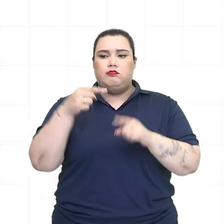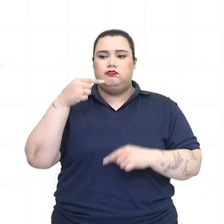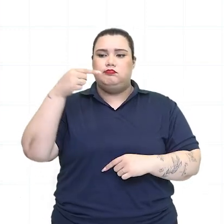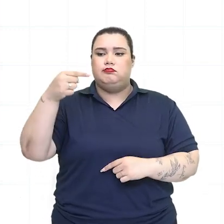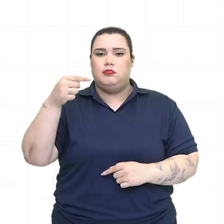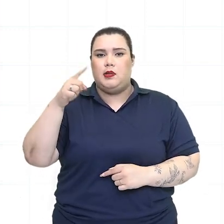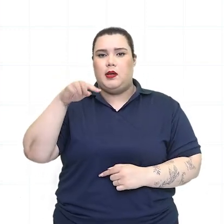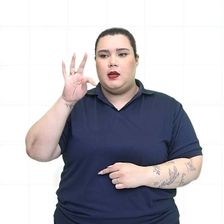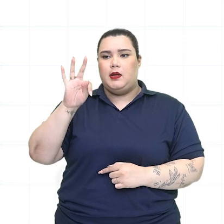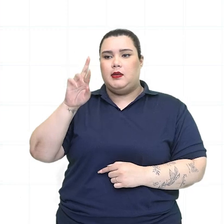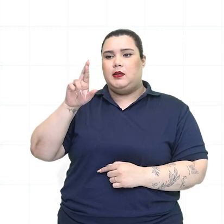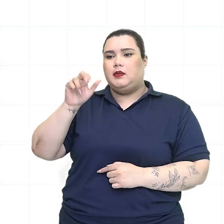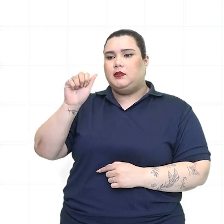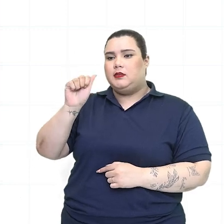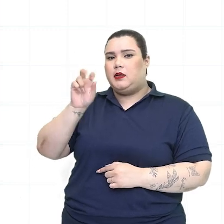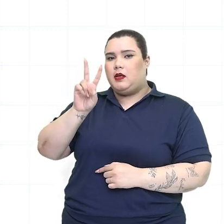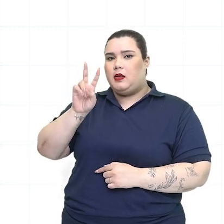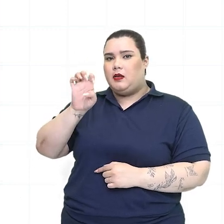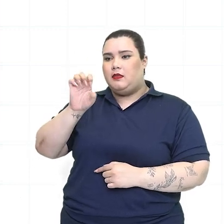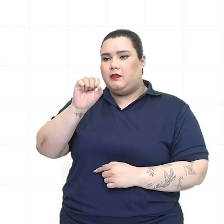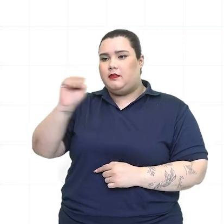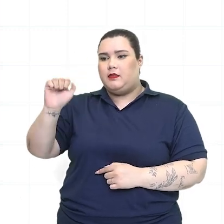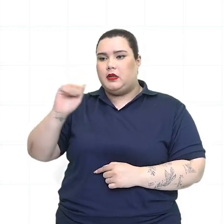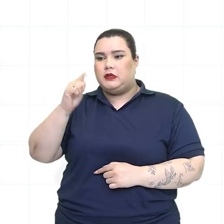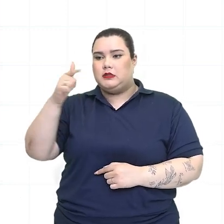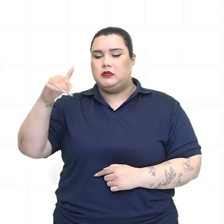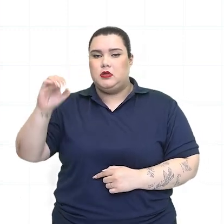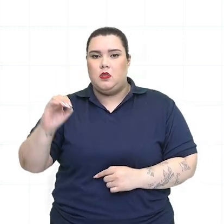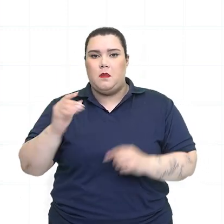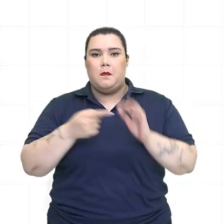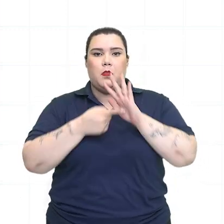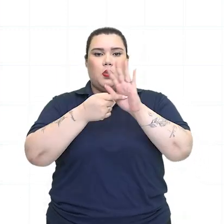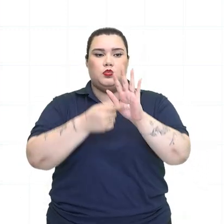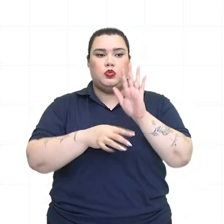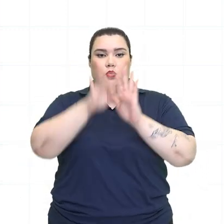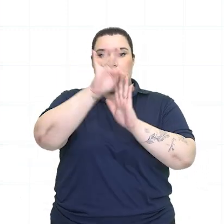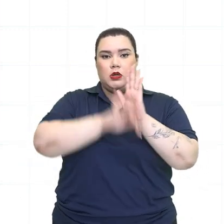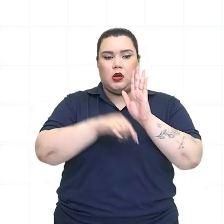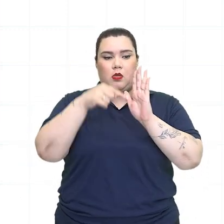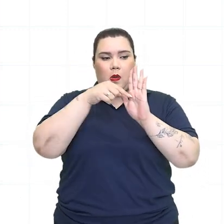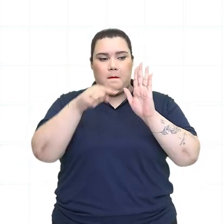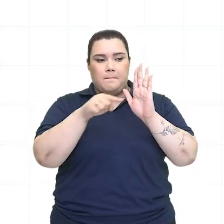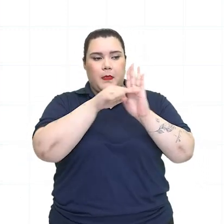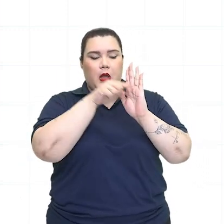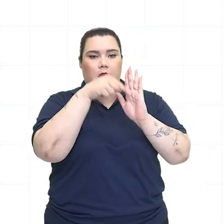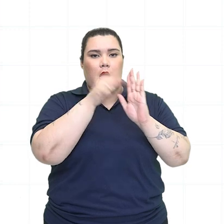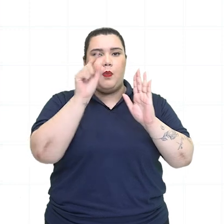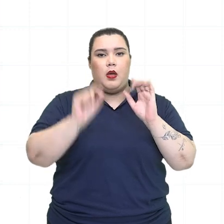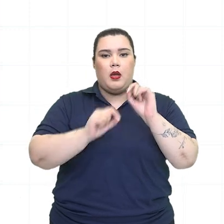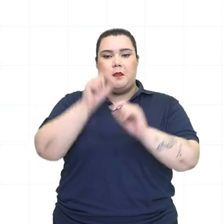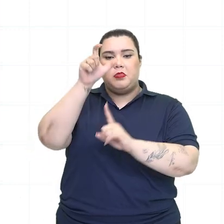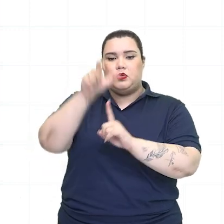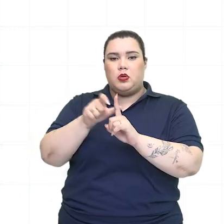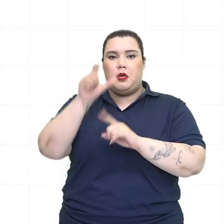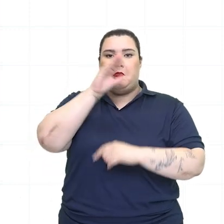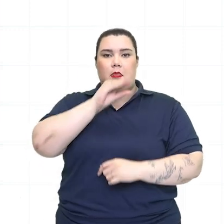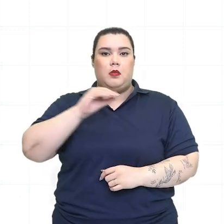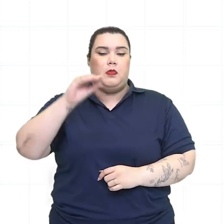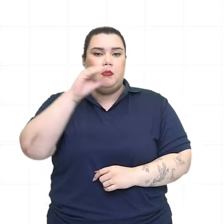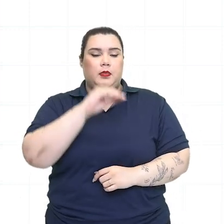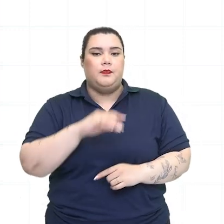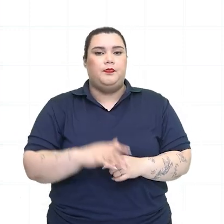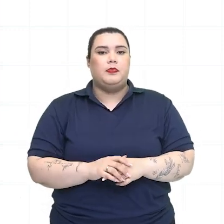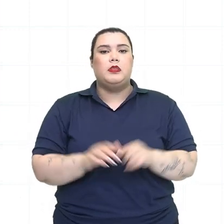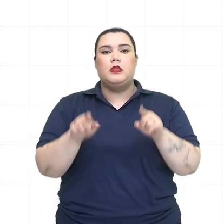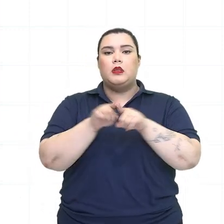ele tem a função, ele vai indicar a fala da personagem dentro do texto, os dois pontos que vêm